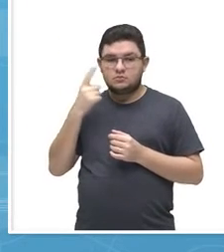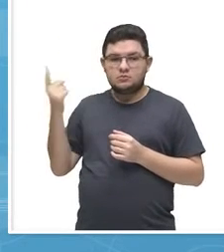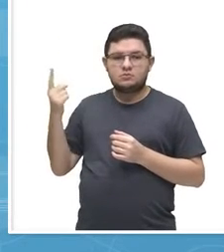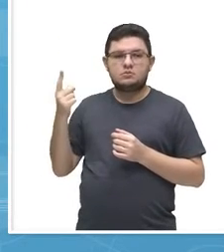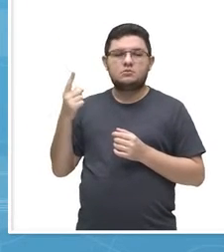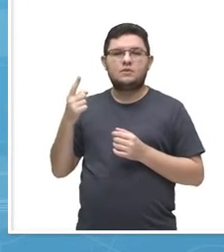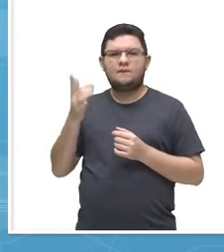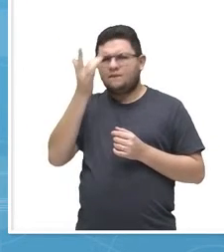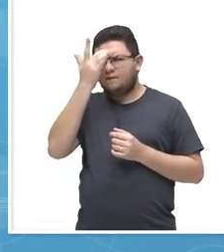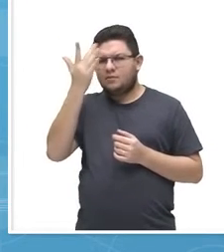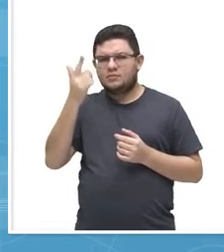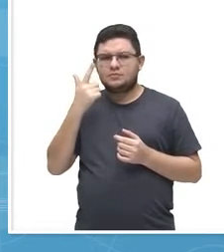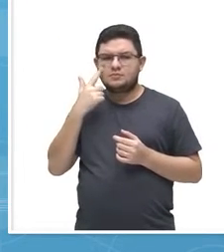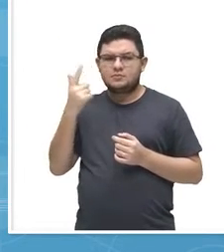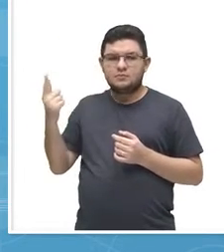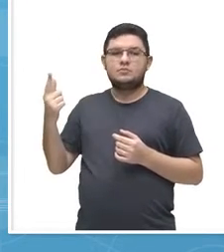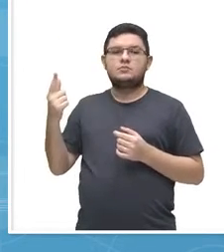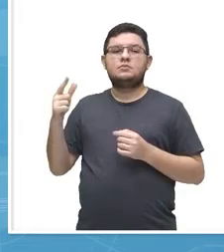ver a resposta.